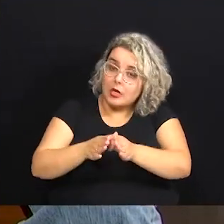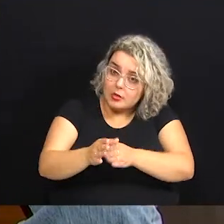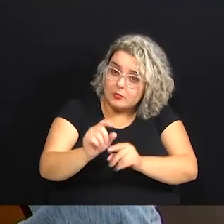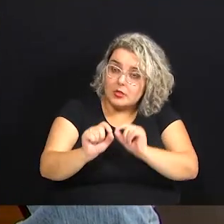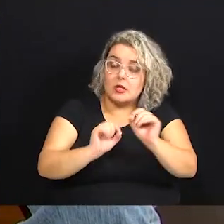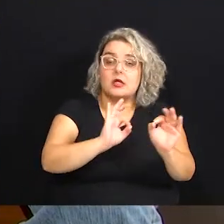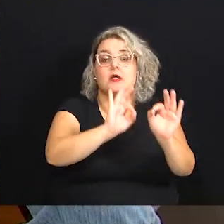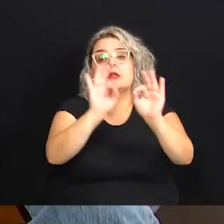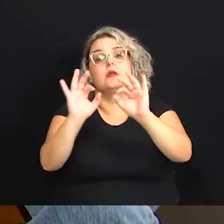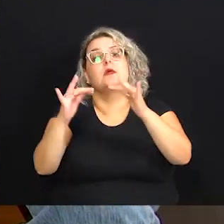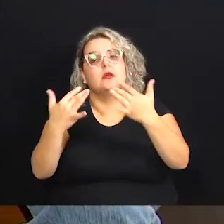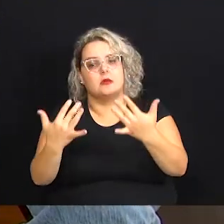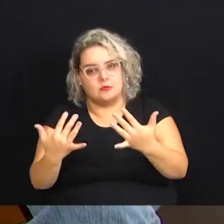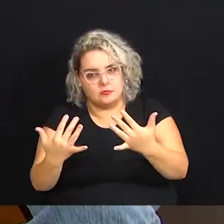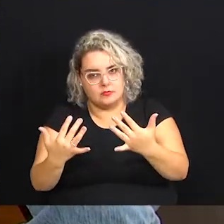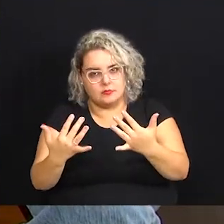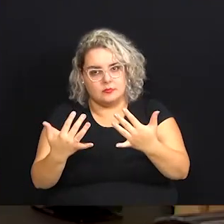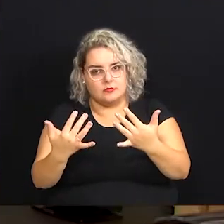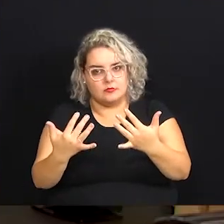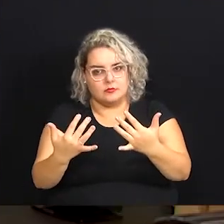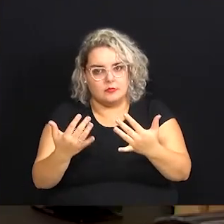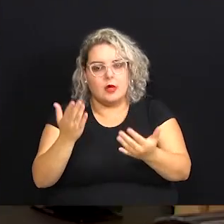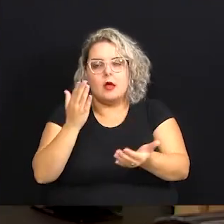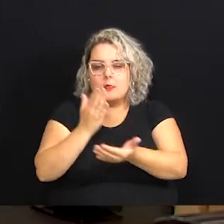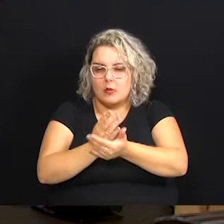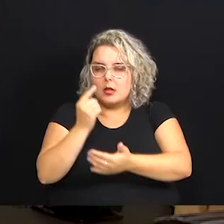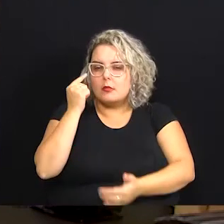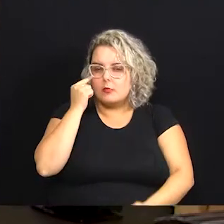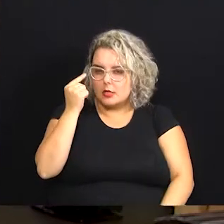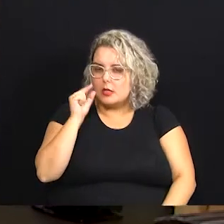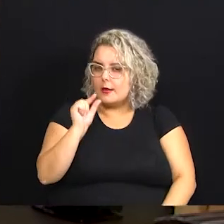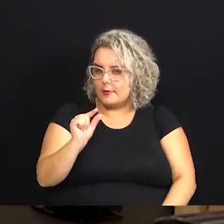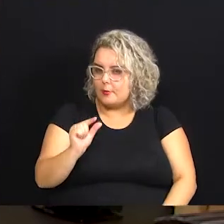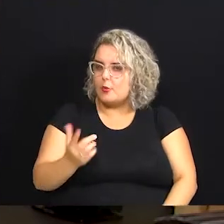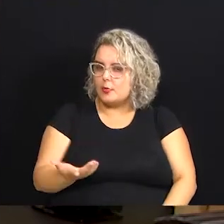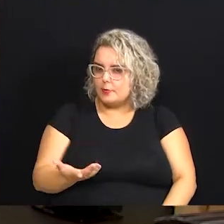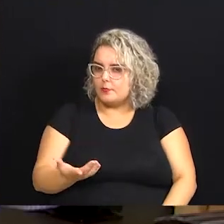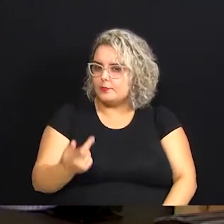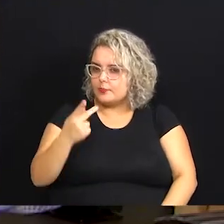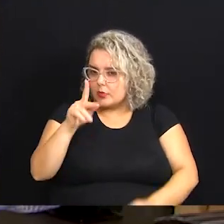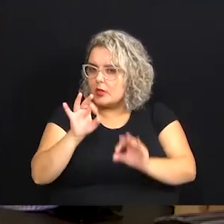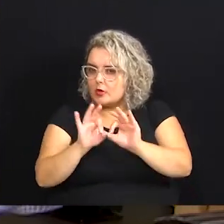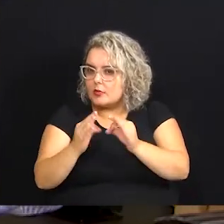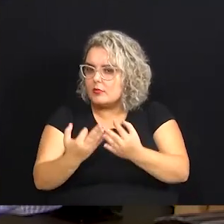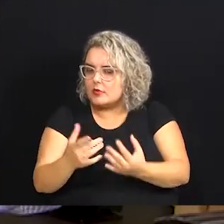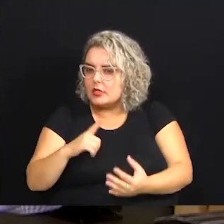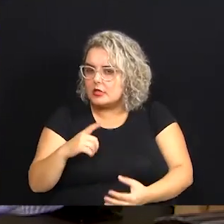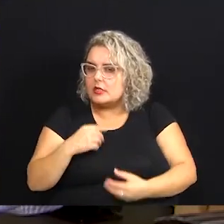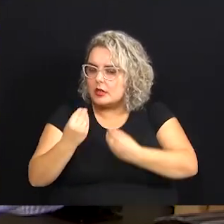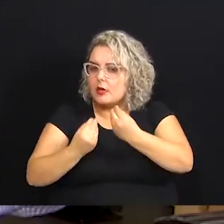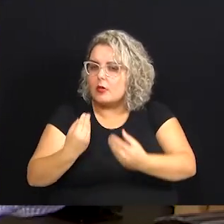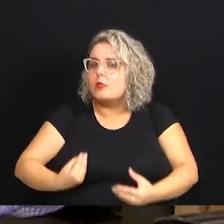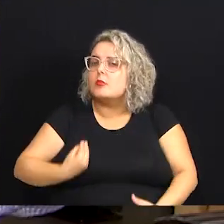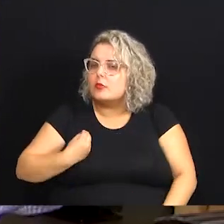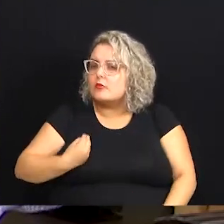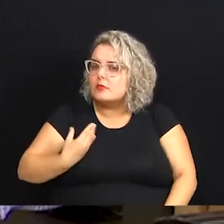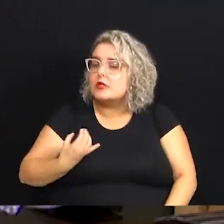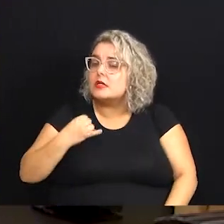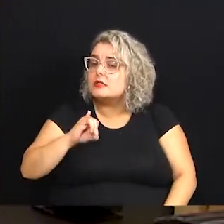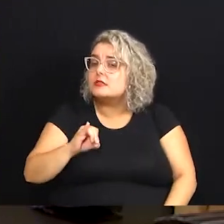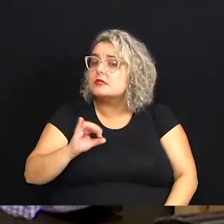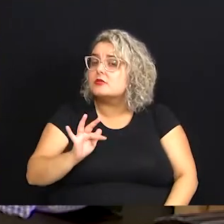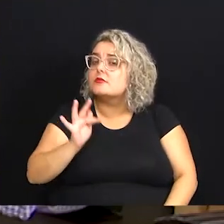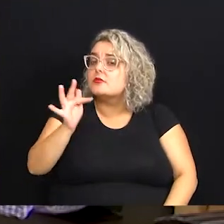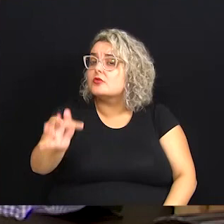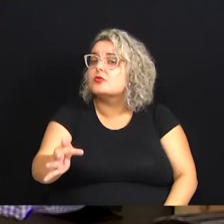recomendação para quem está nos vendo agora é: para pensar, a tua família vai ter condições de sobreviver